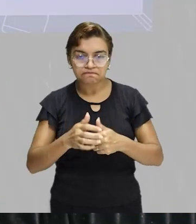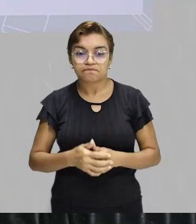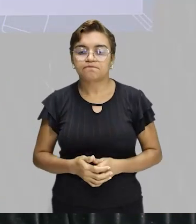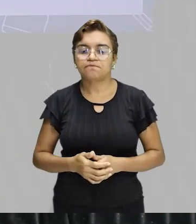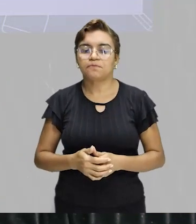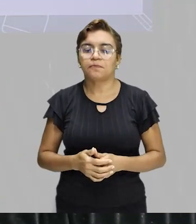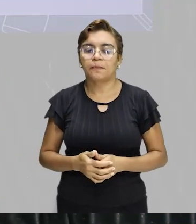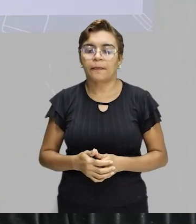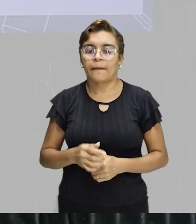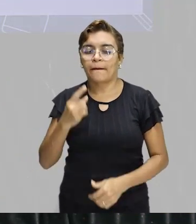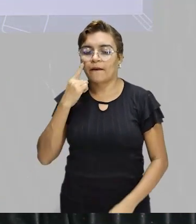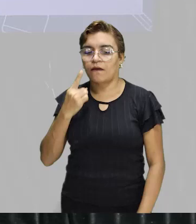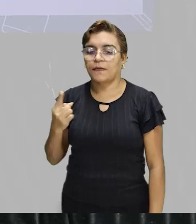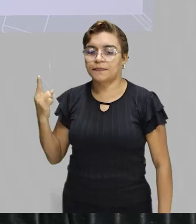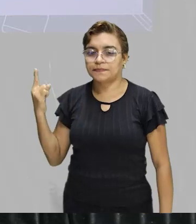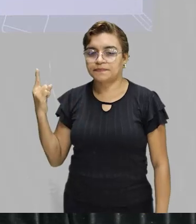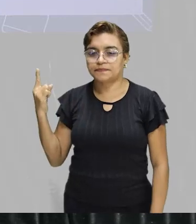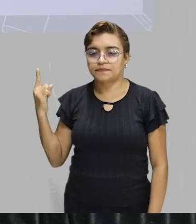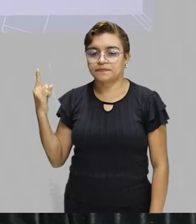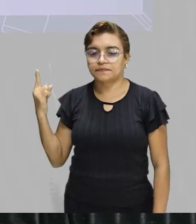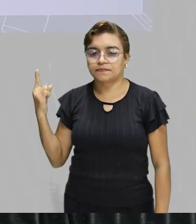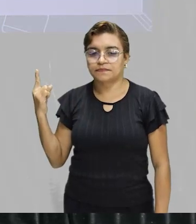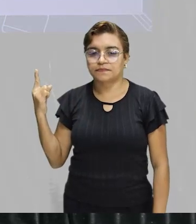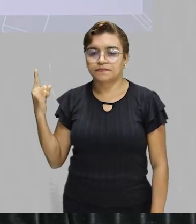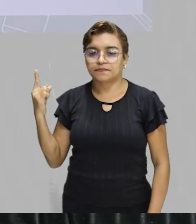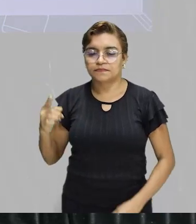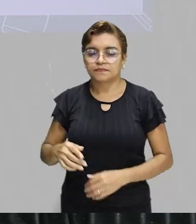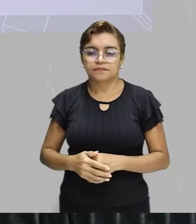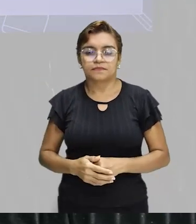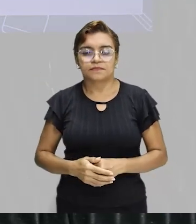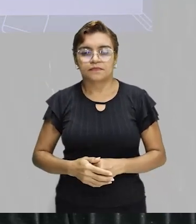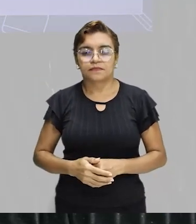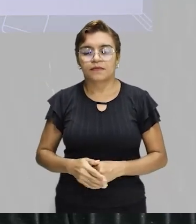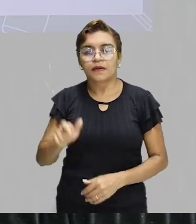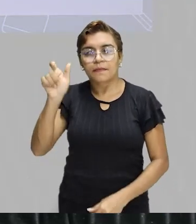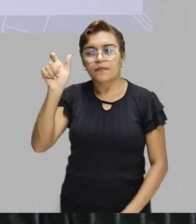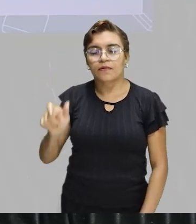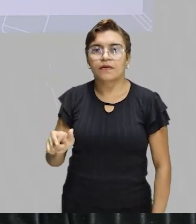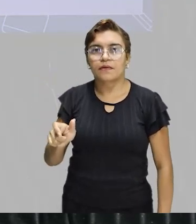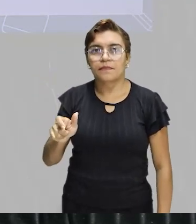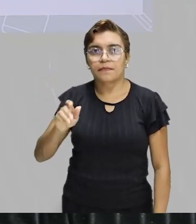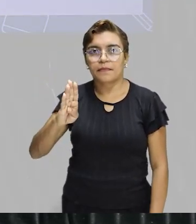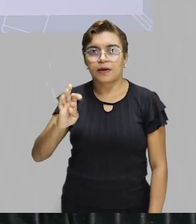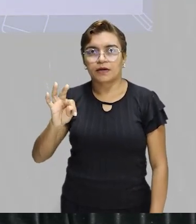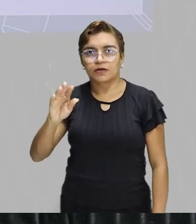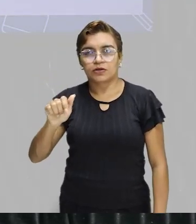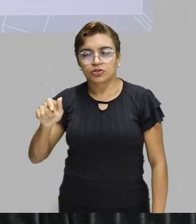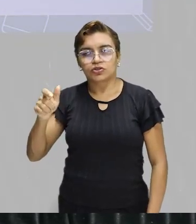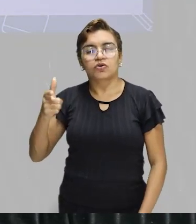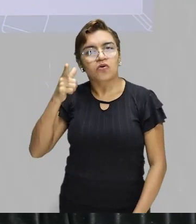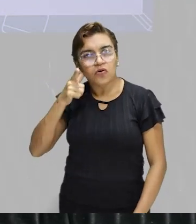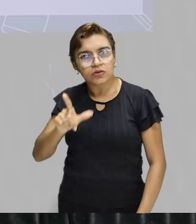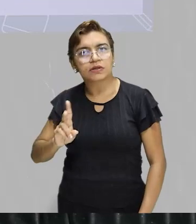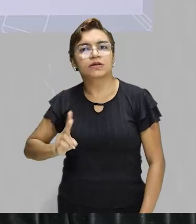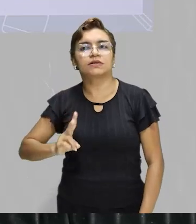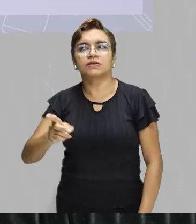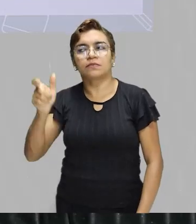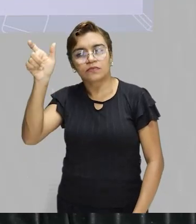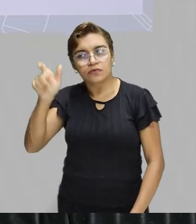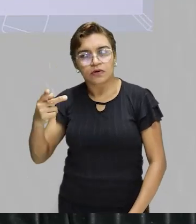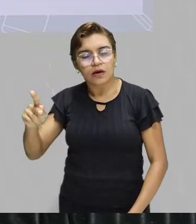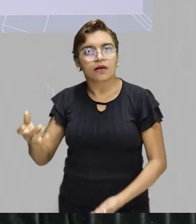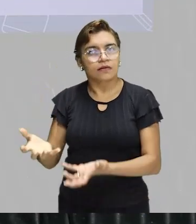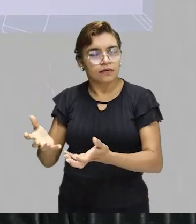Betty usually get what she wants? A Betty normalmente consegue o que ela quer? Então, fazendo um questionamento, fazendo